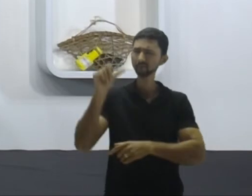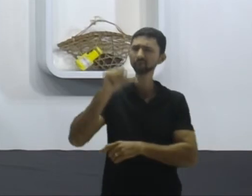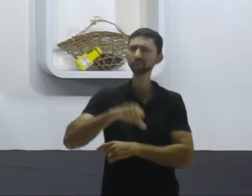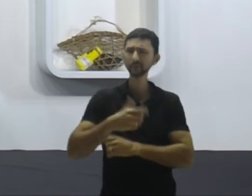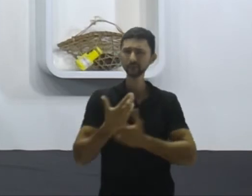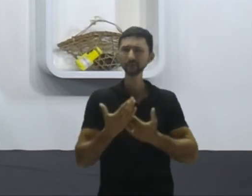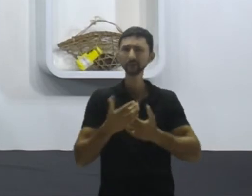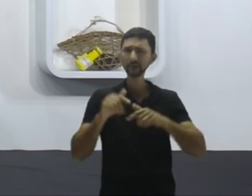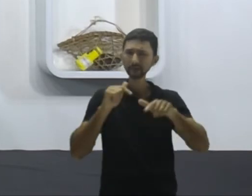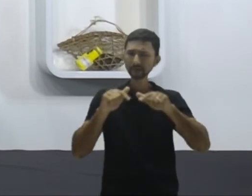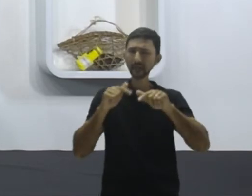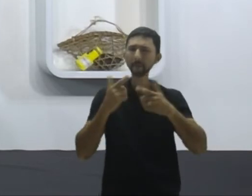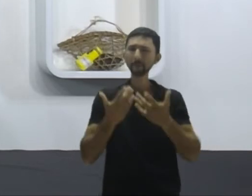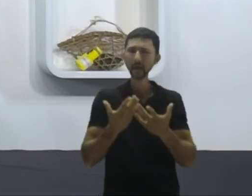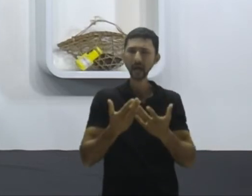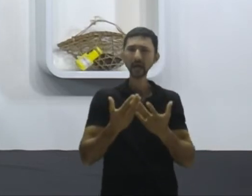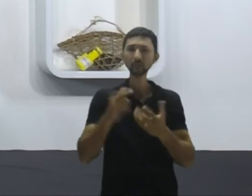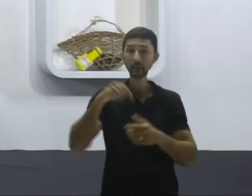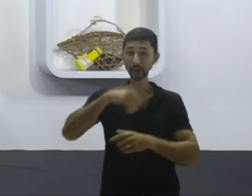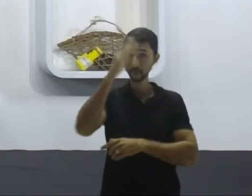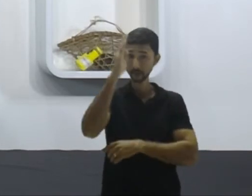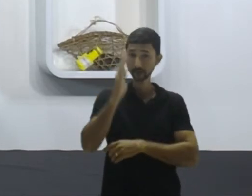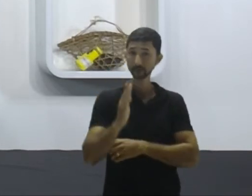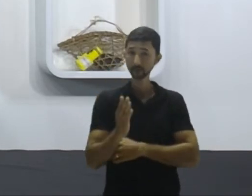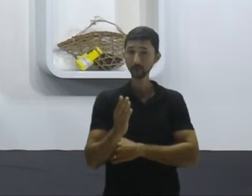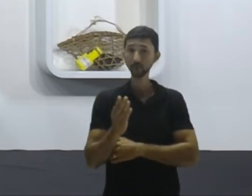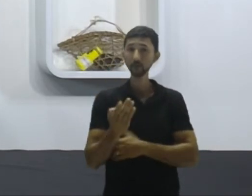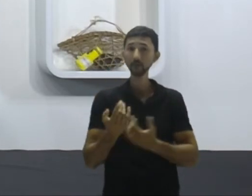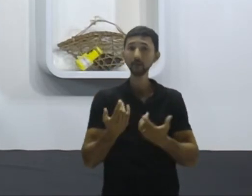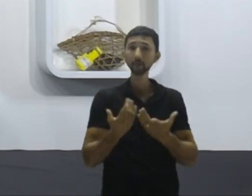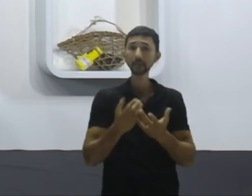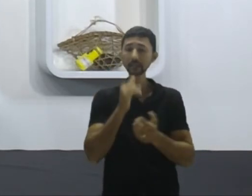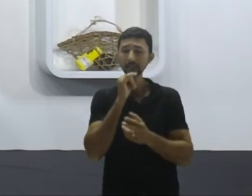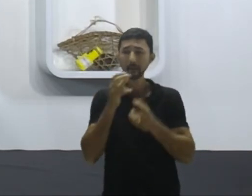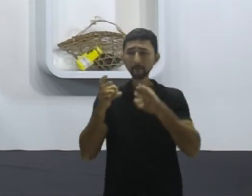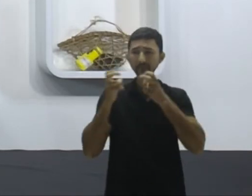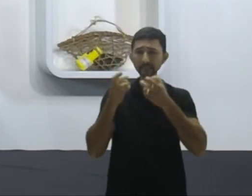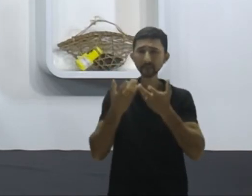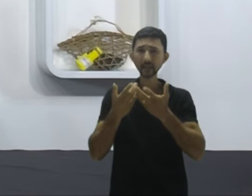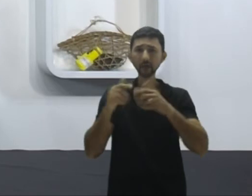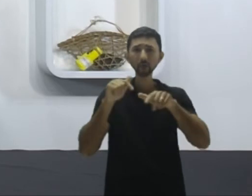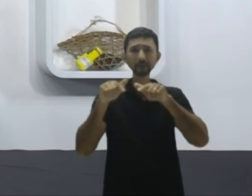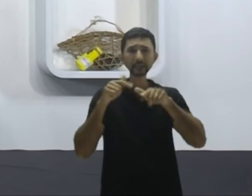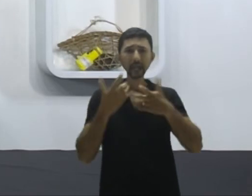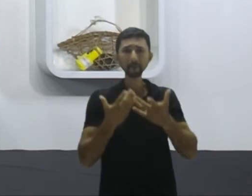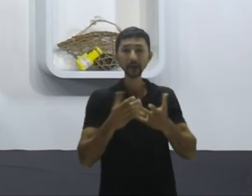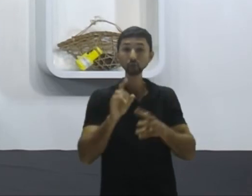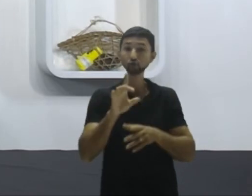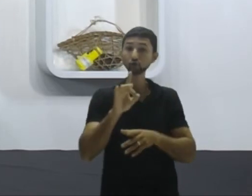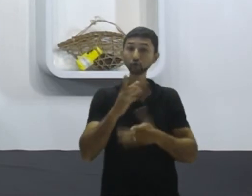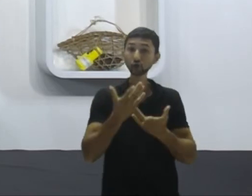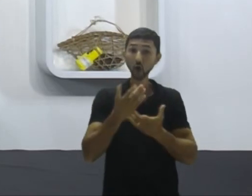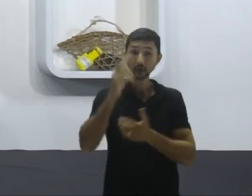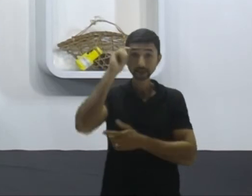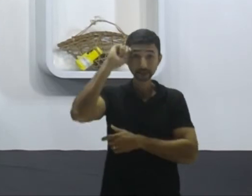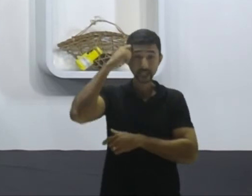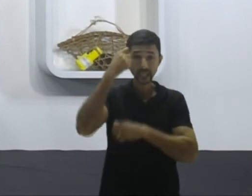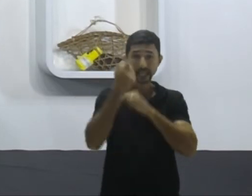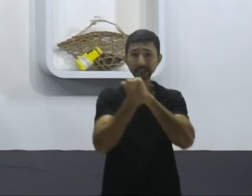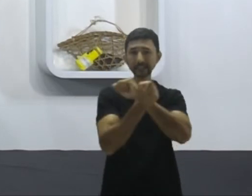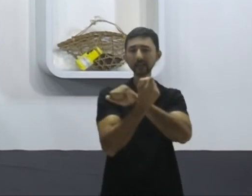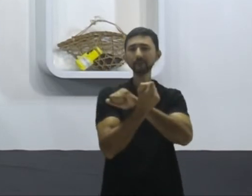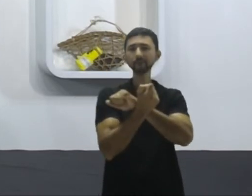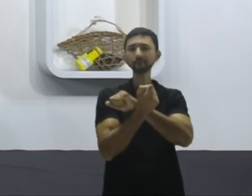desmerecimento do trabalho manual aqui no Brasil, porque se percebia que o trabalho manual deveria ser feito